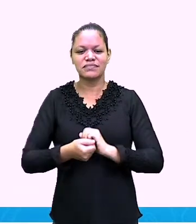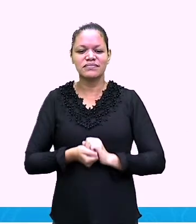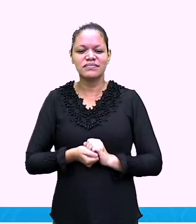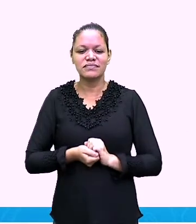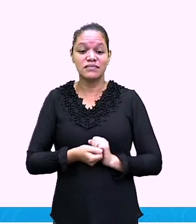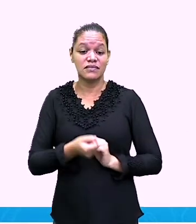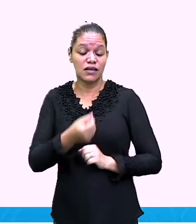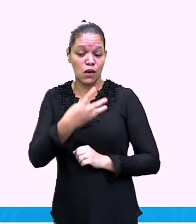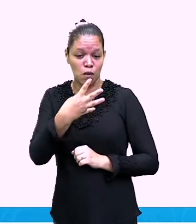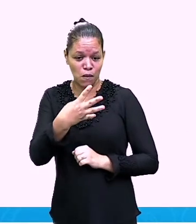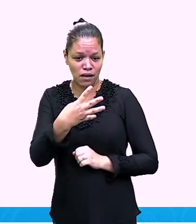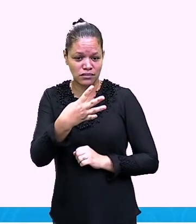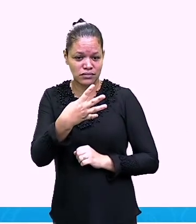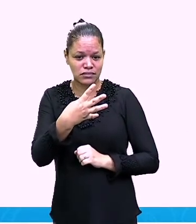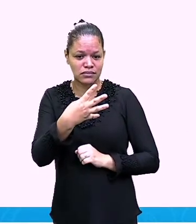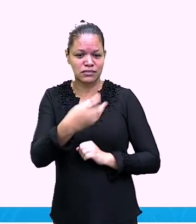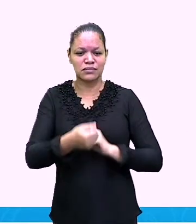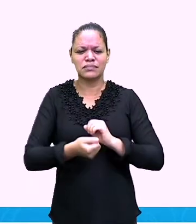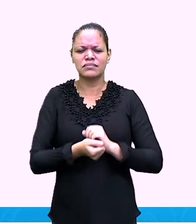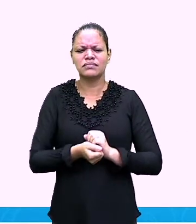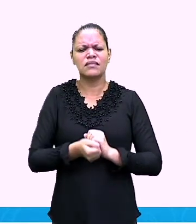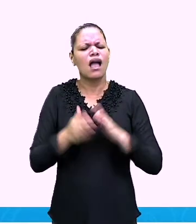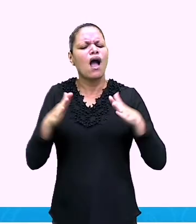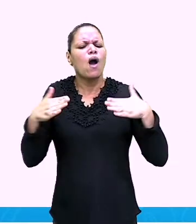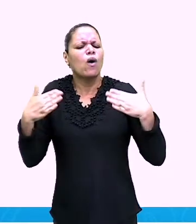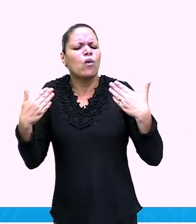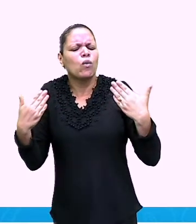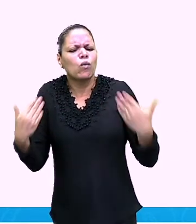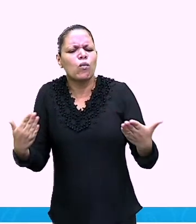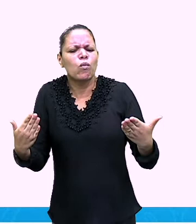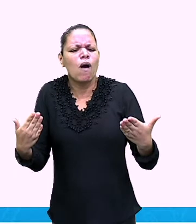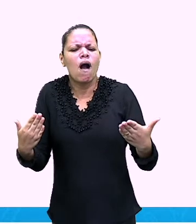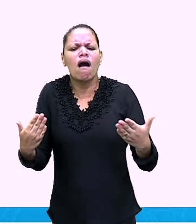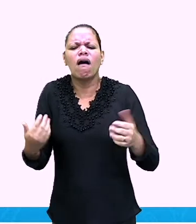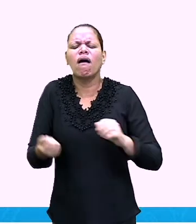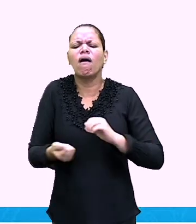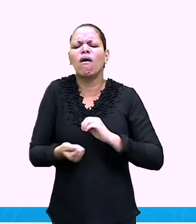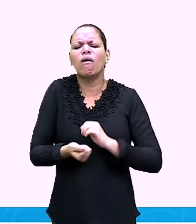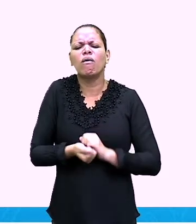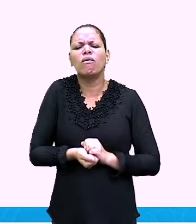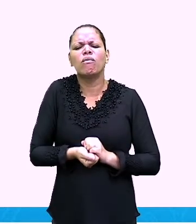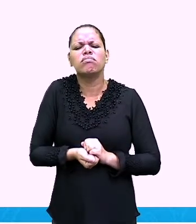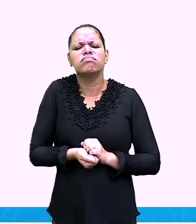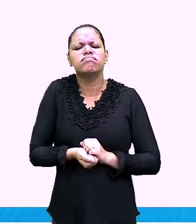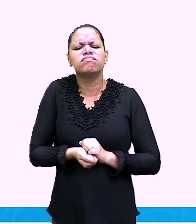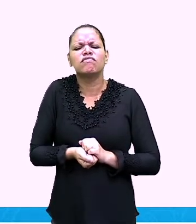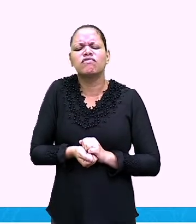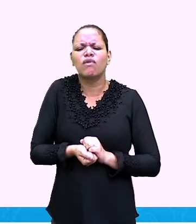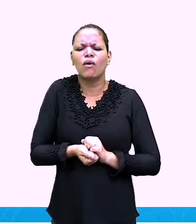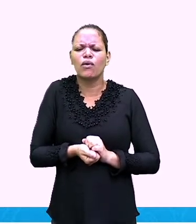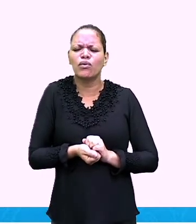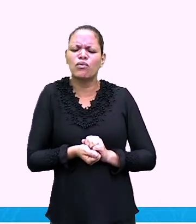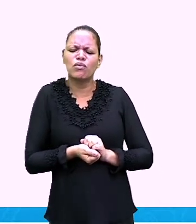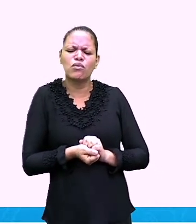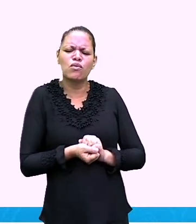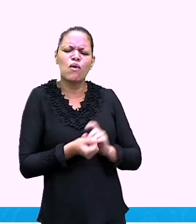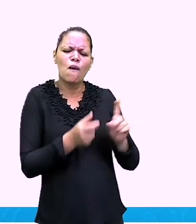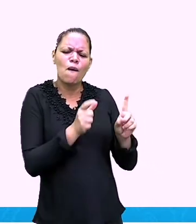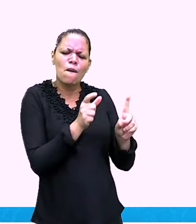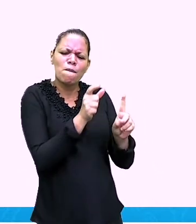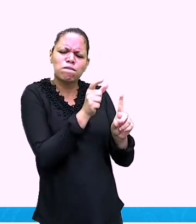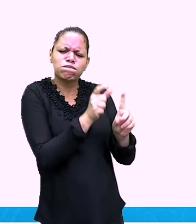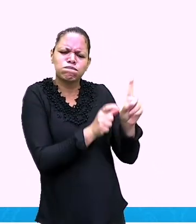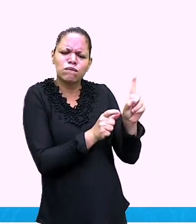nessa conquista? Ele não desistiu, fez tudo o que foi instruído. Ou